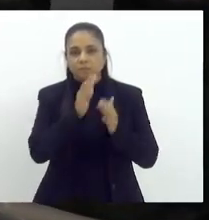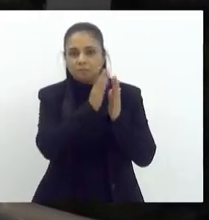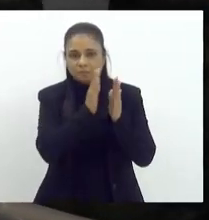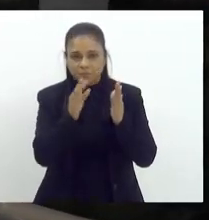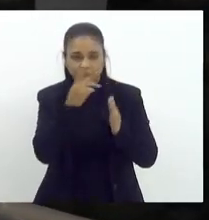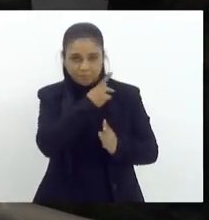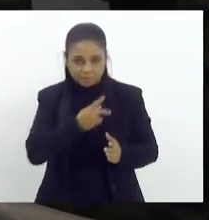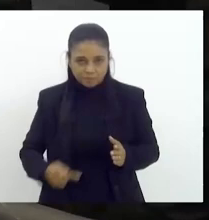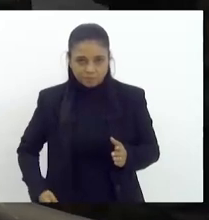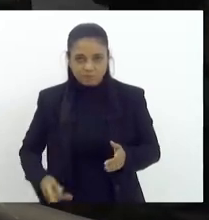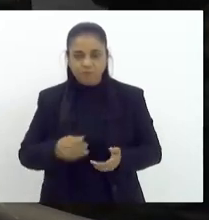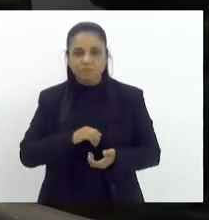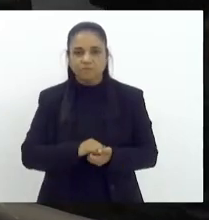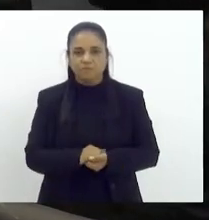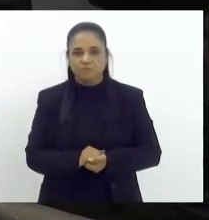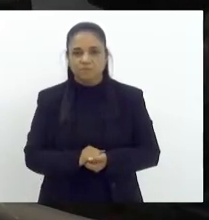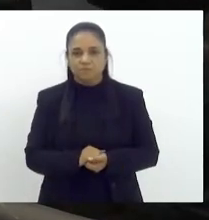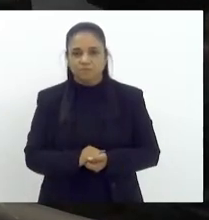presidente